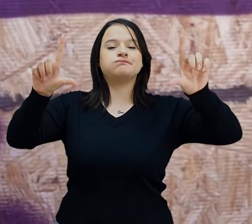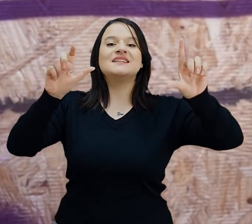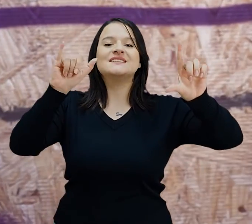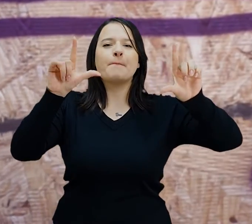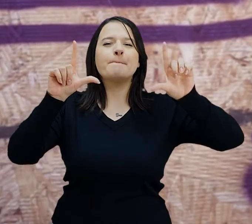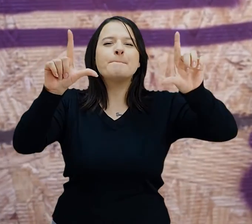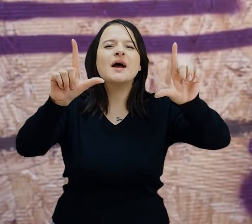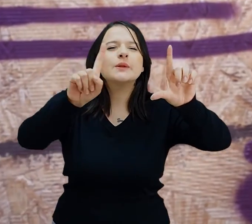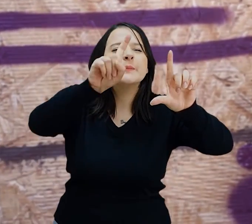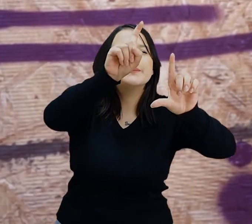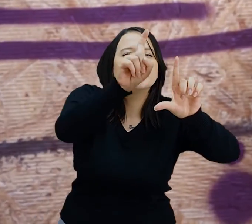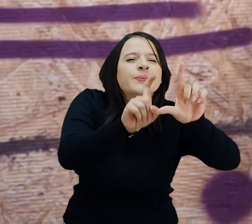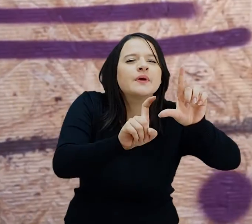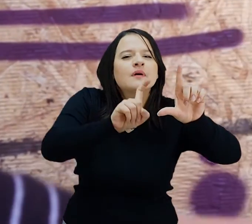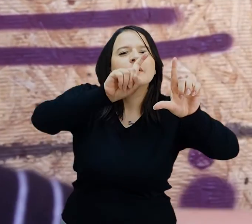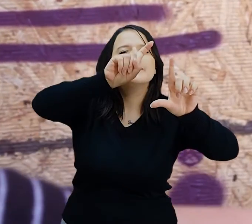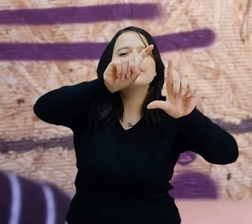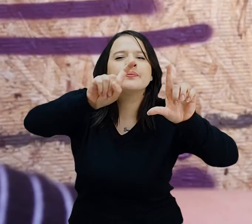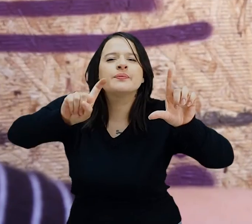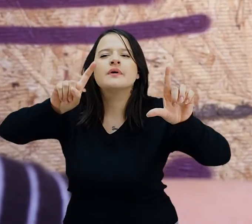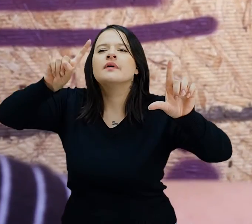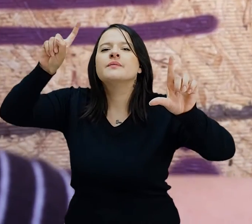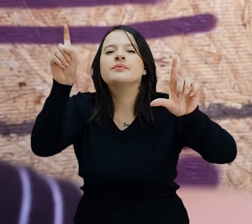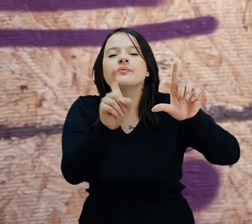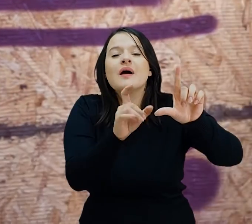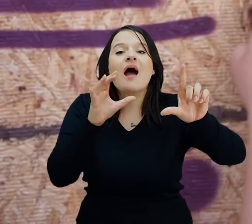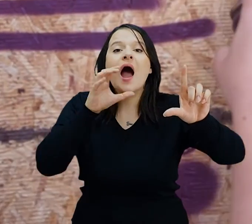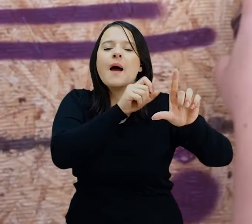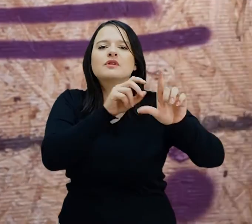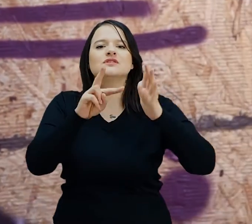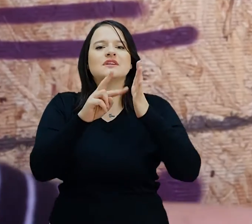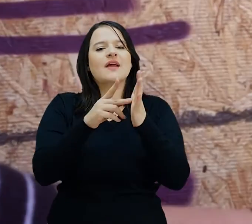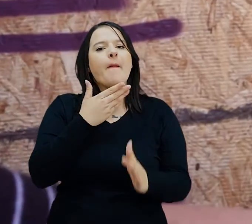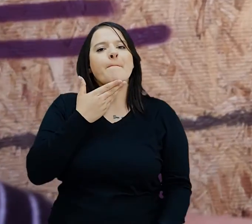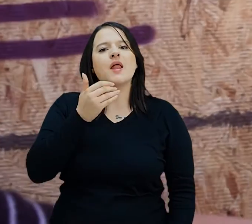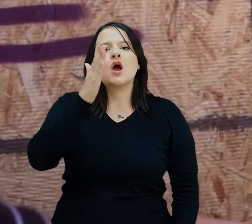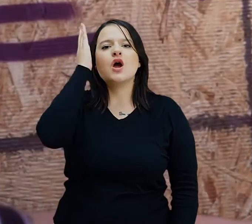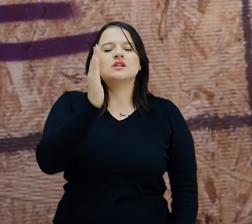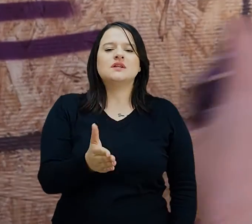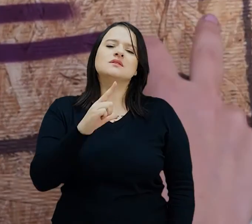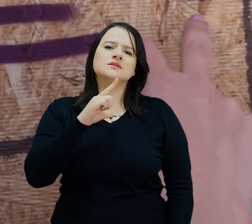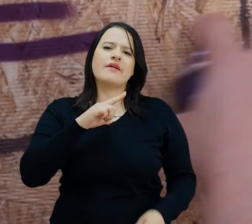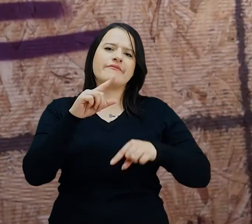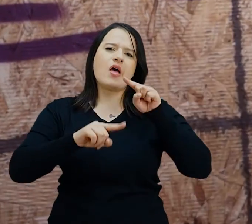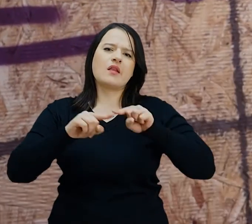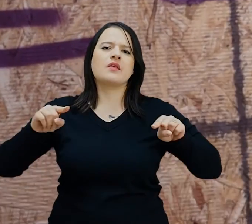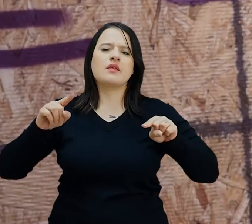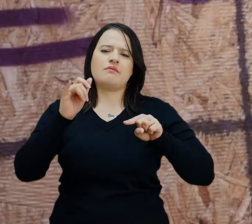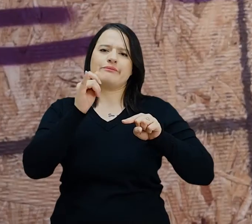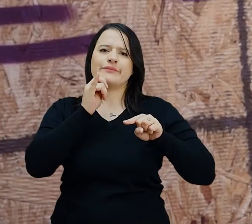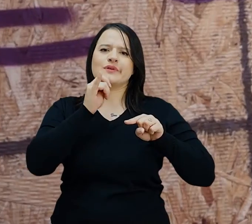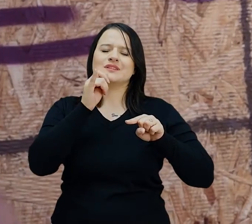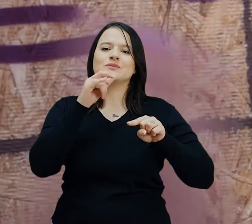pensar em pintar com spray. Quanto mais perto e um movimento mais rápido, melhor